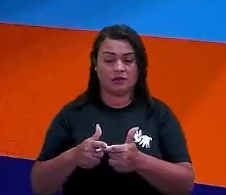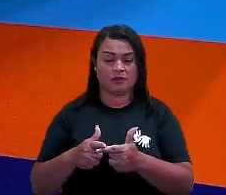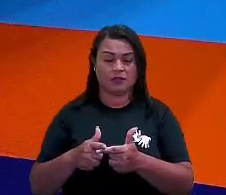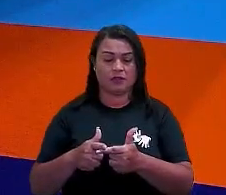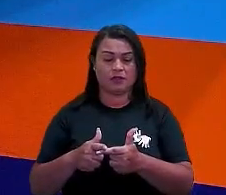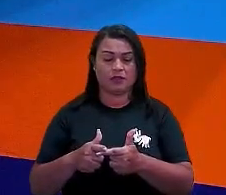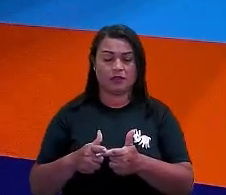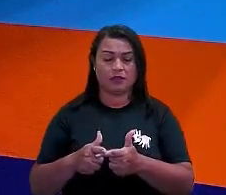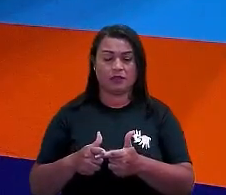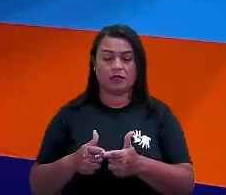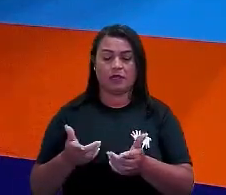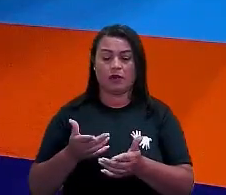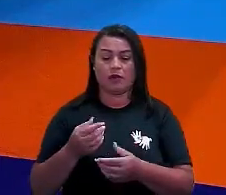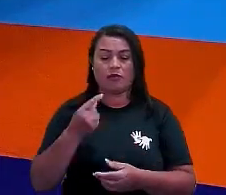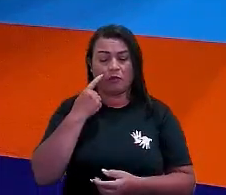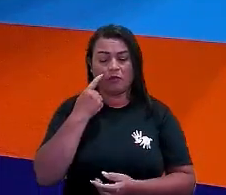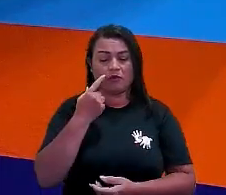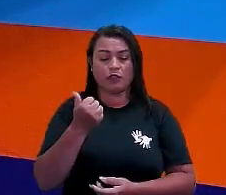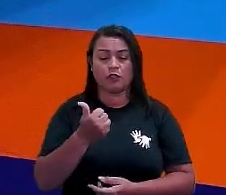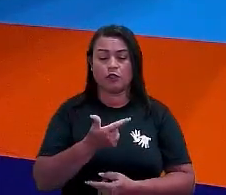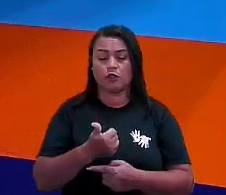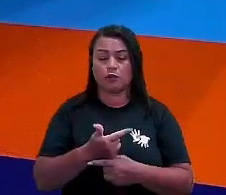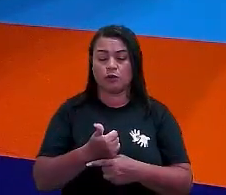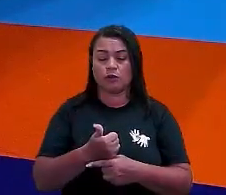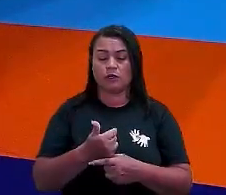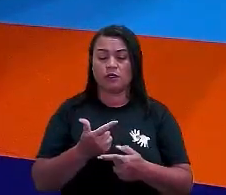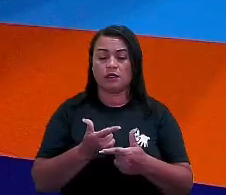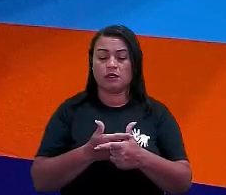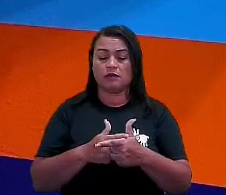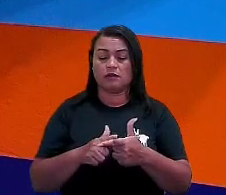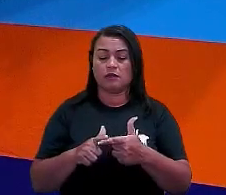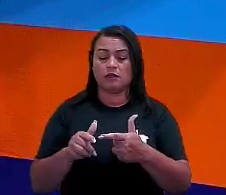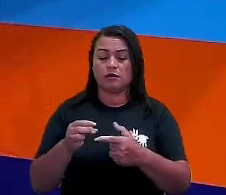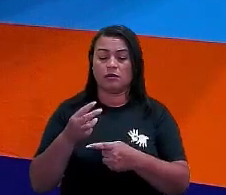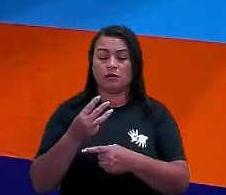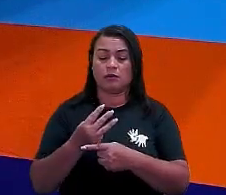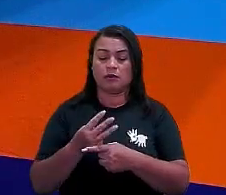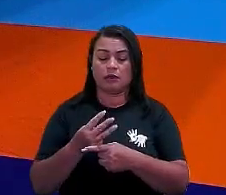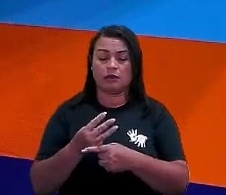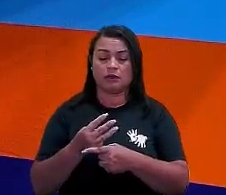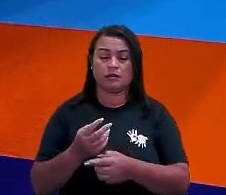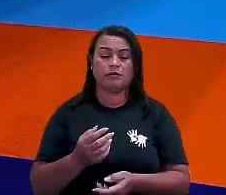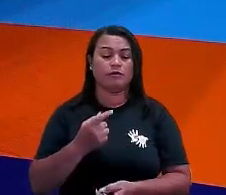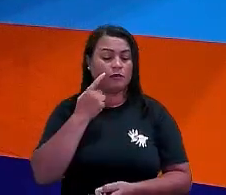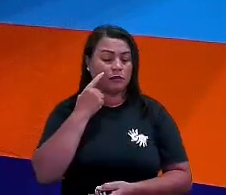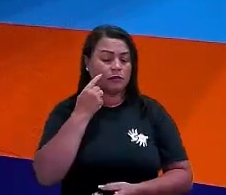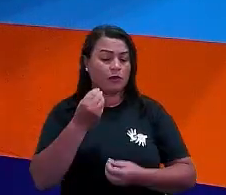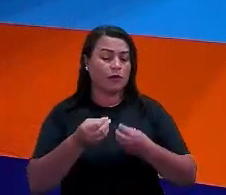Então, a nossa continha aqui vai ser 12 dividido por 3, tá certo?